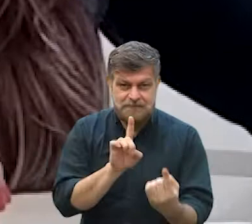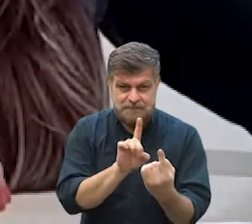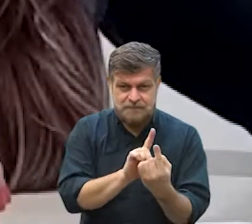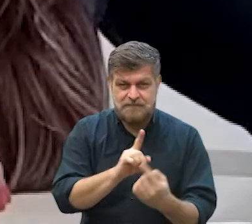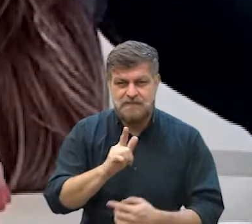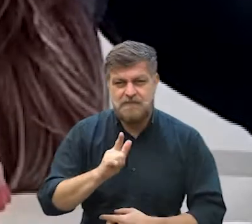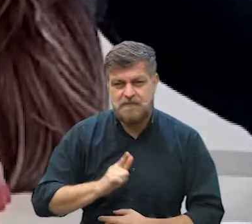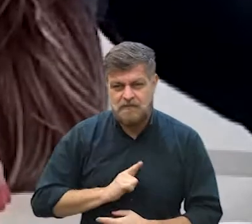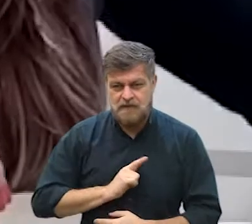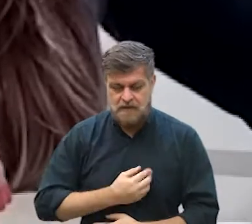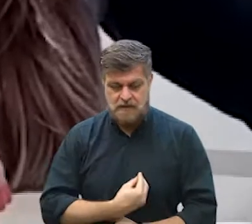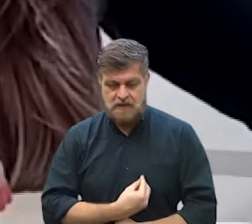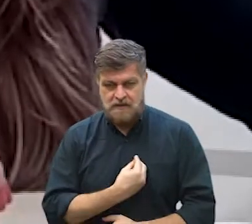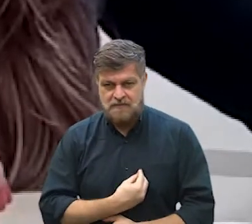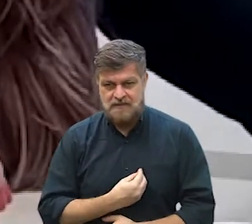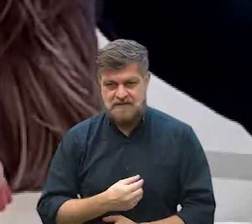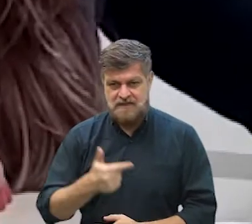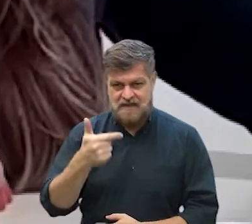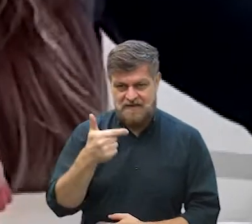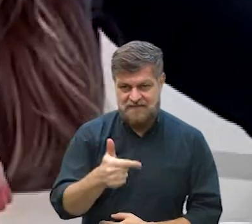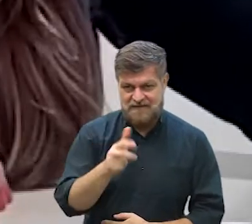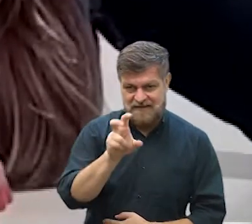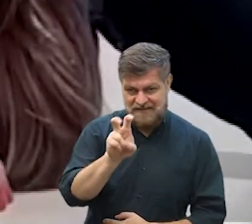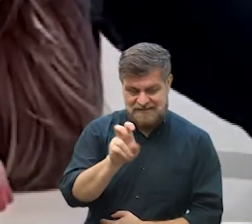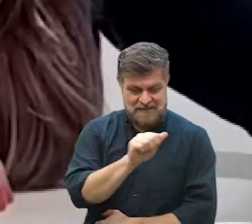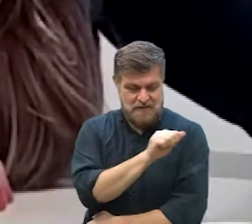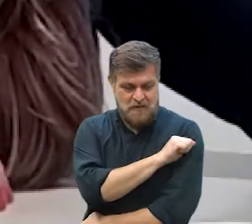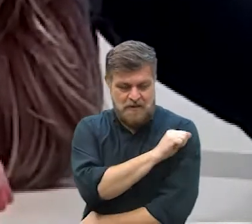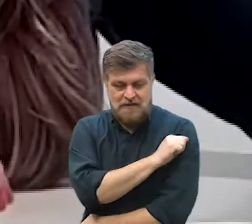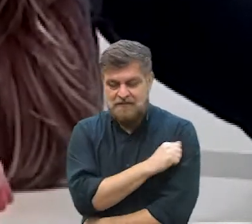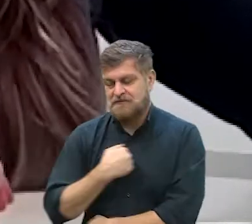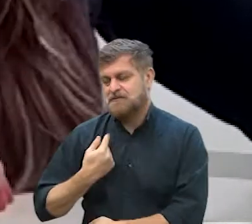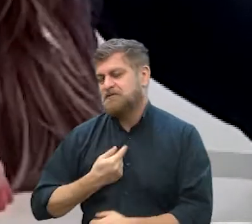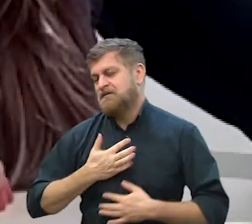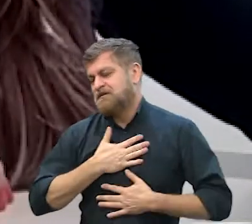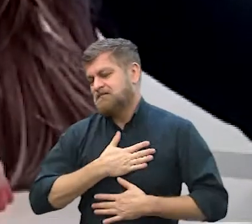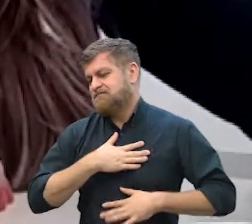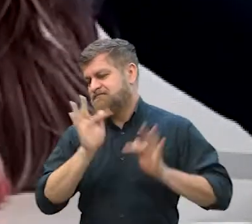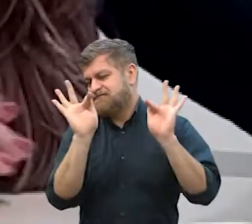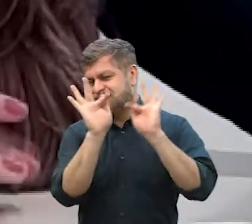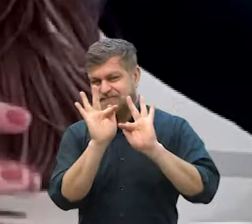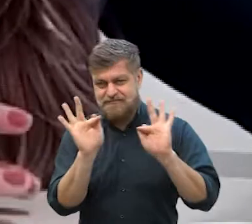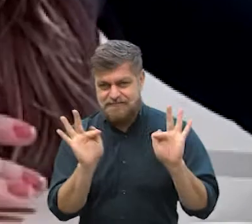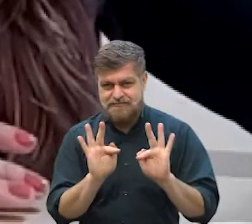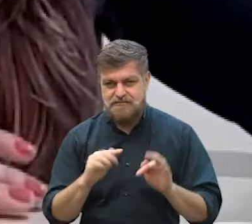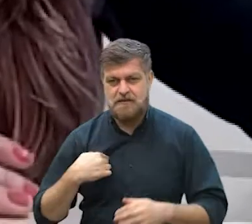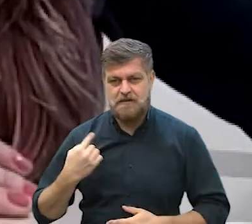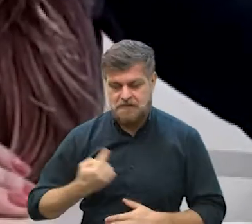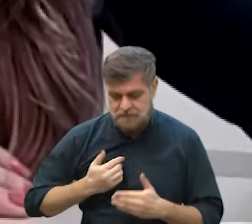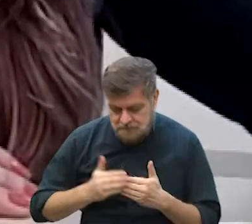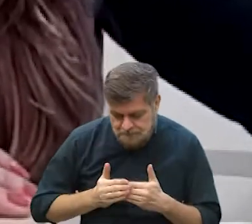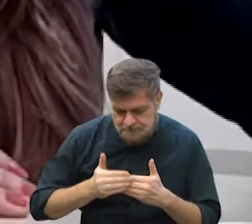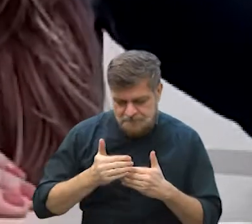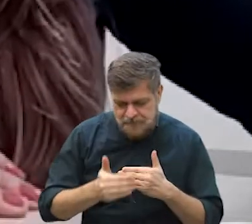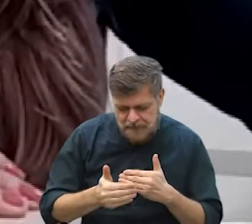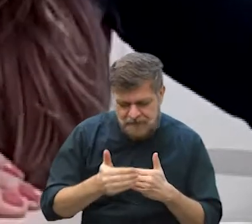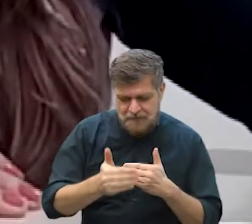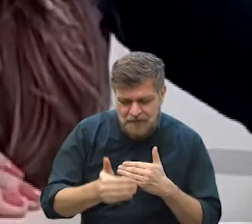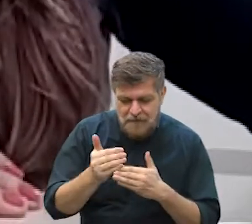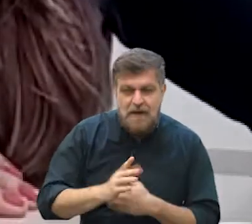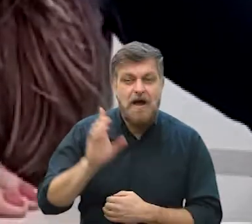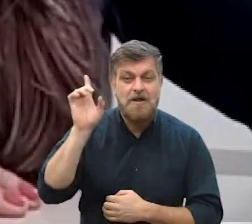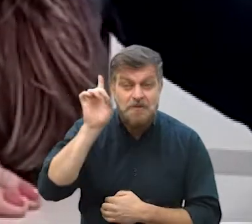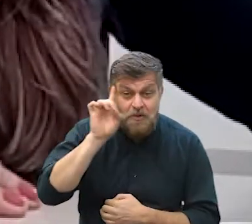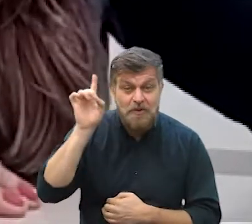já tivemos a presença de 25 alunos, então nós ficamos bem felizes, né? e estamos caminhando todos os